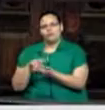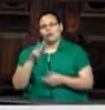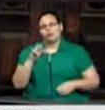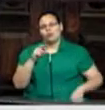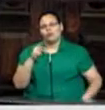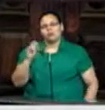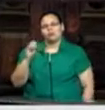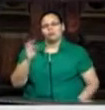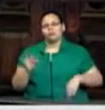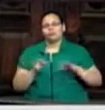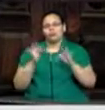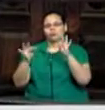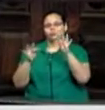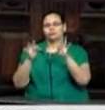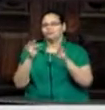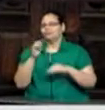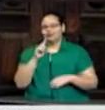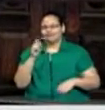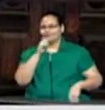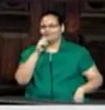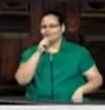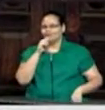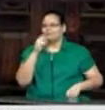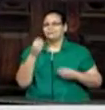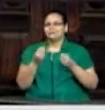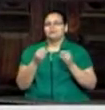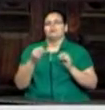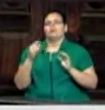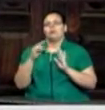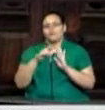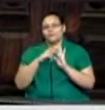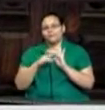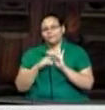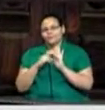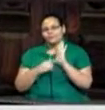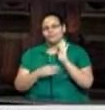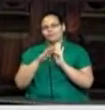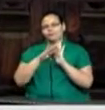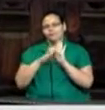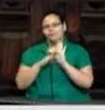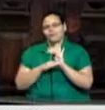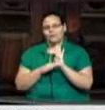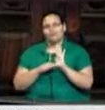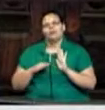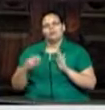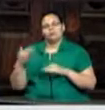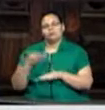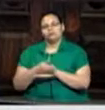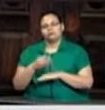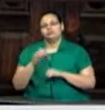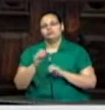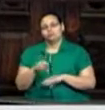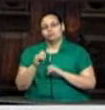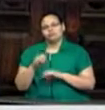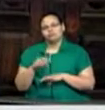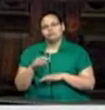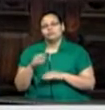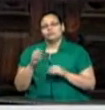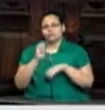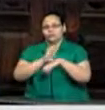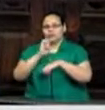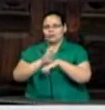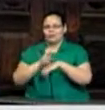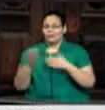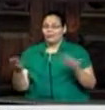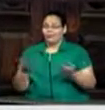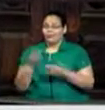Tecnológica, sem nenhum critério claro de desenvolvimento e acesso à educação no Estado, e agora o